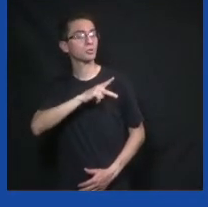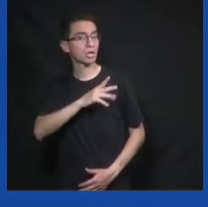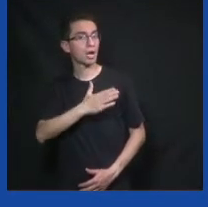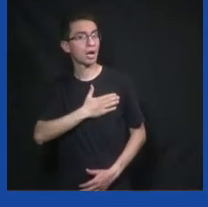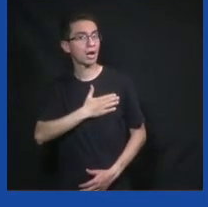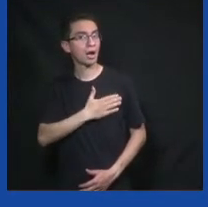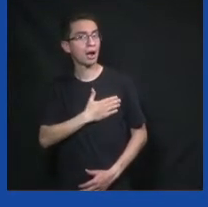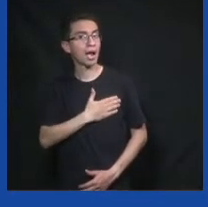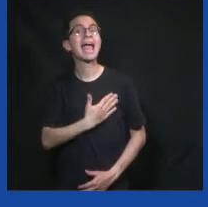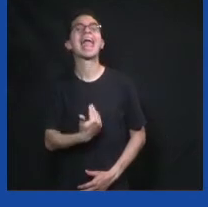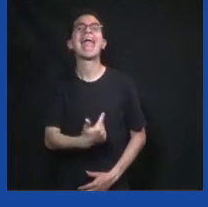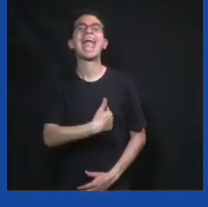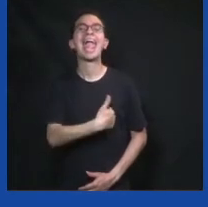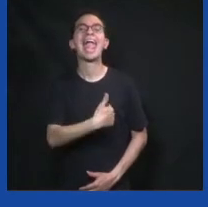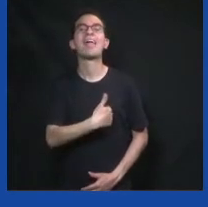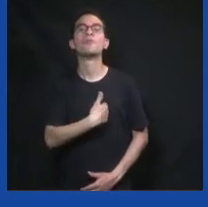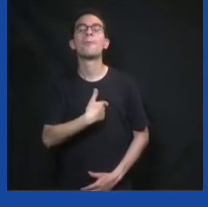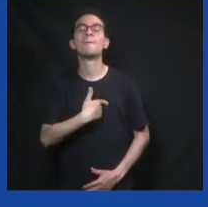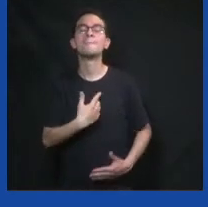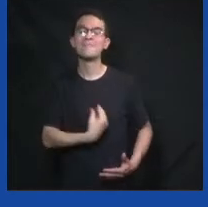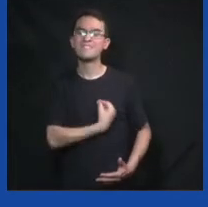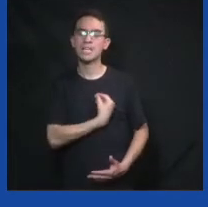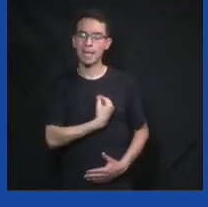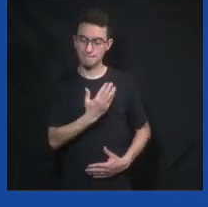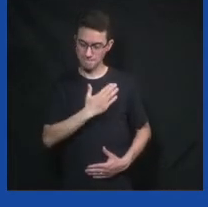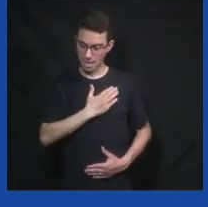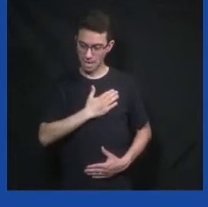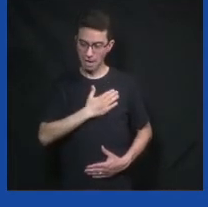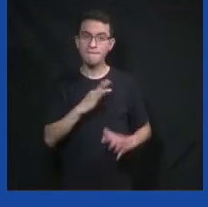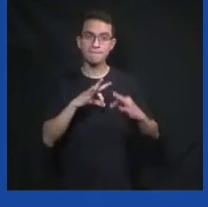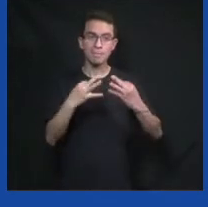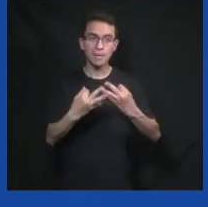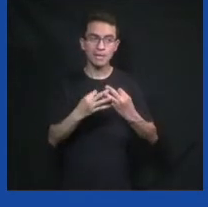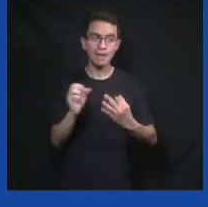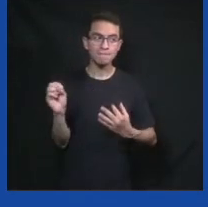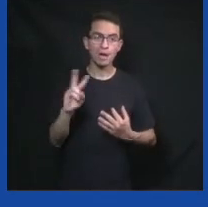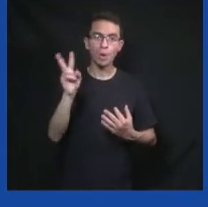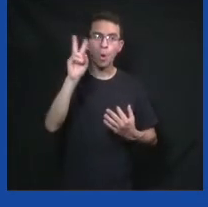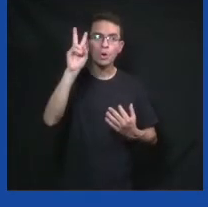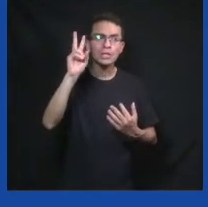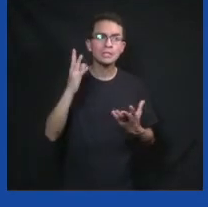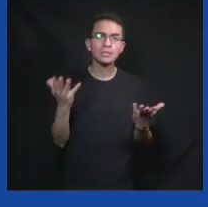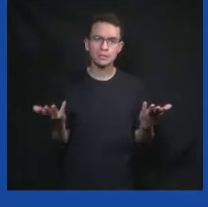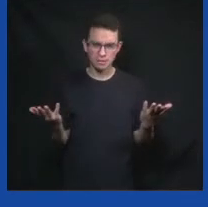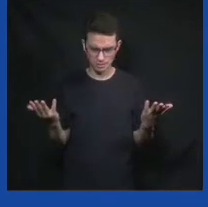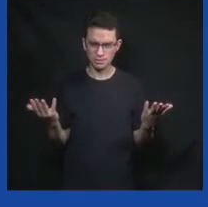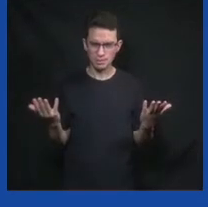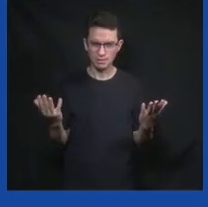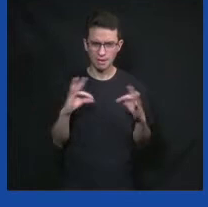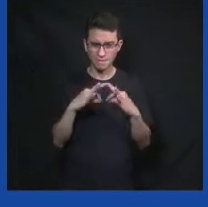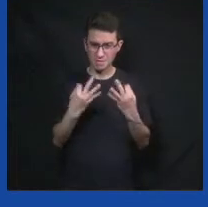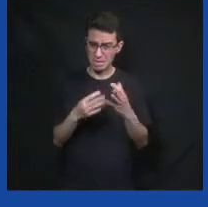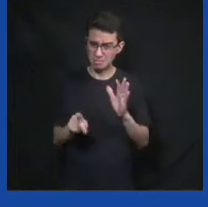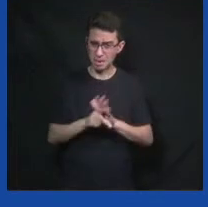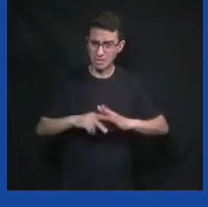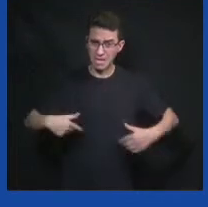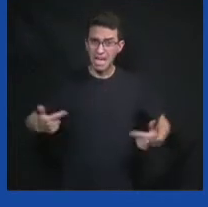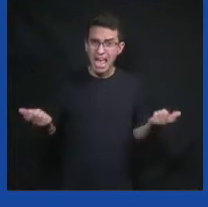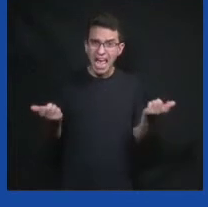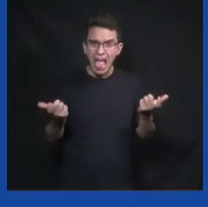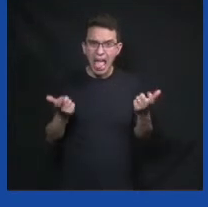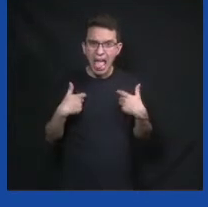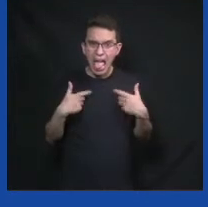meu sentimento, é da minha casa, é da minha família, é dos meus valores familiares. Eu não quero meu